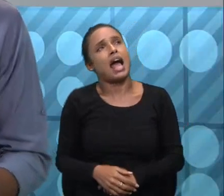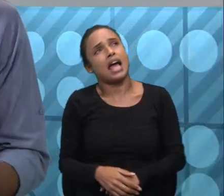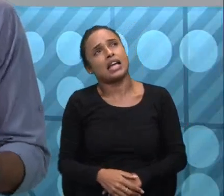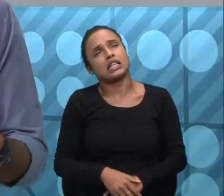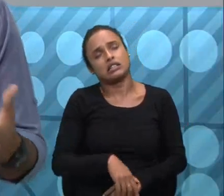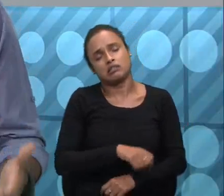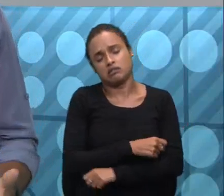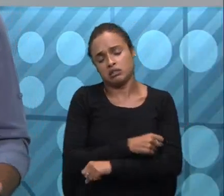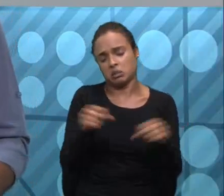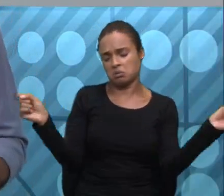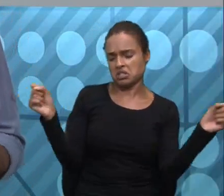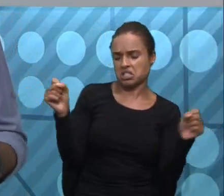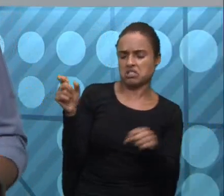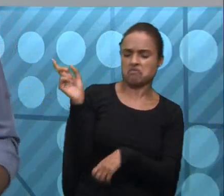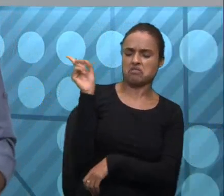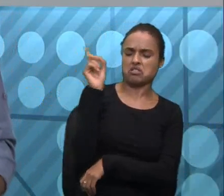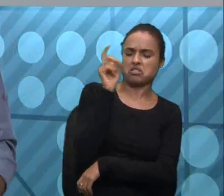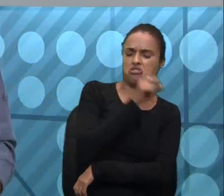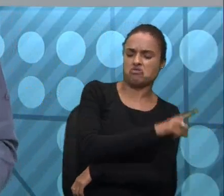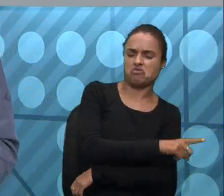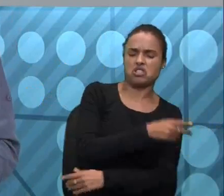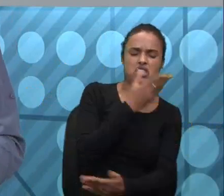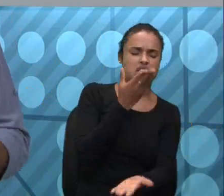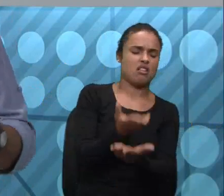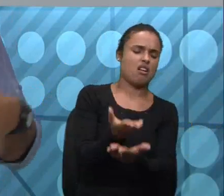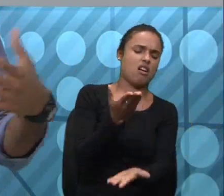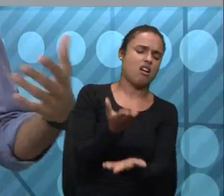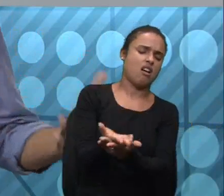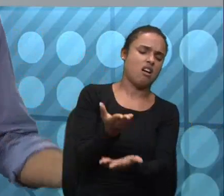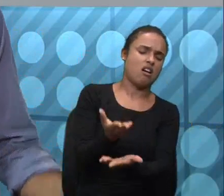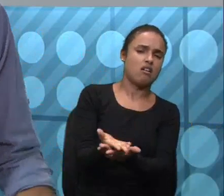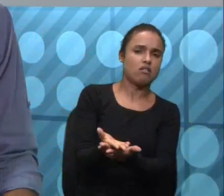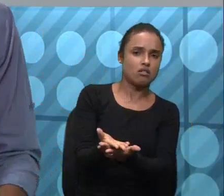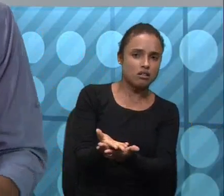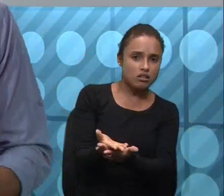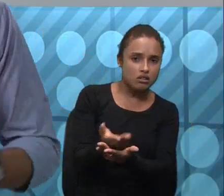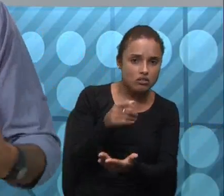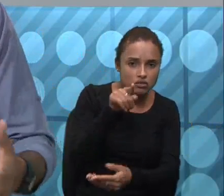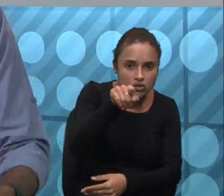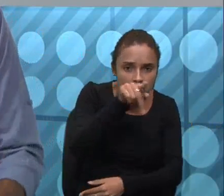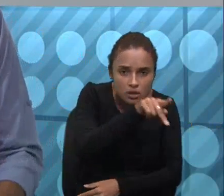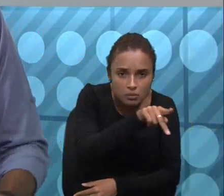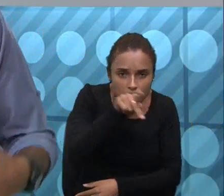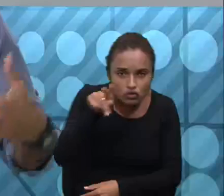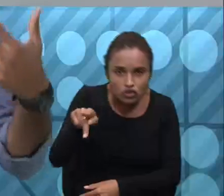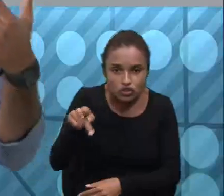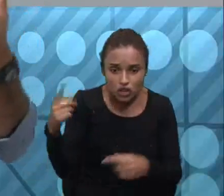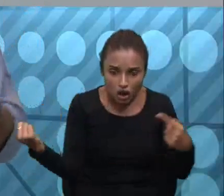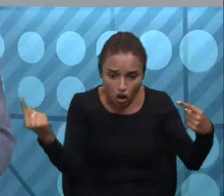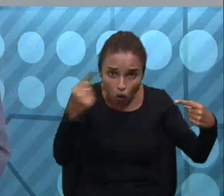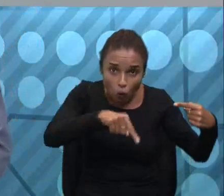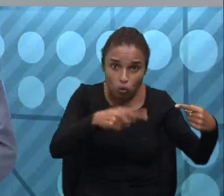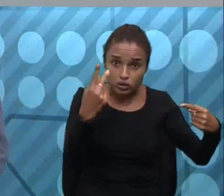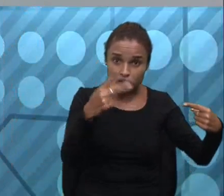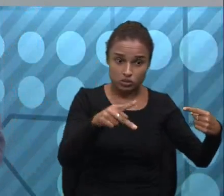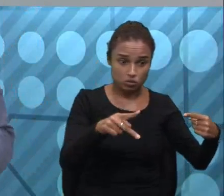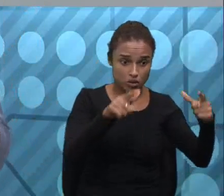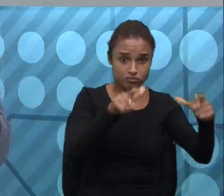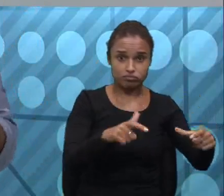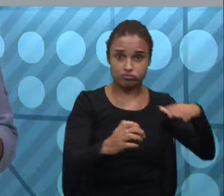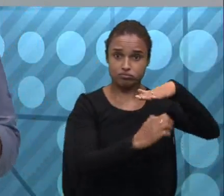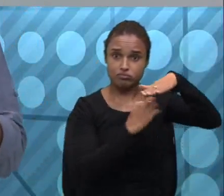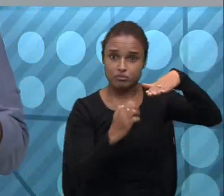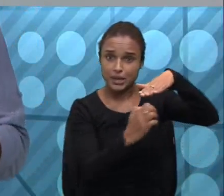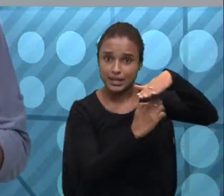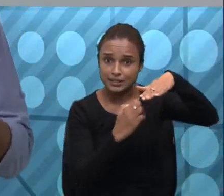de vocês, eu tenho certeza que vocês vão contribuir, porque eu já conheço vocês, a grande maioria de vocês, já dei outras disciplinas